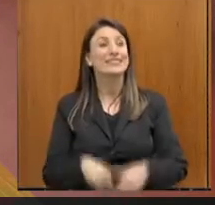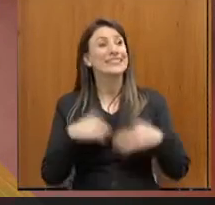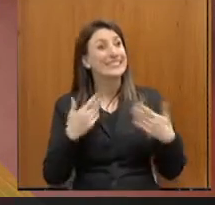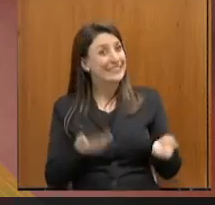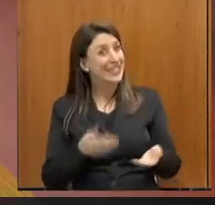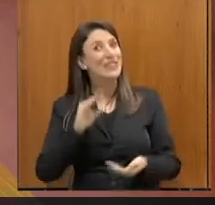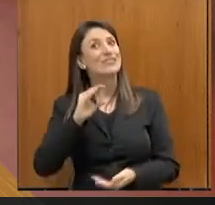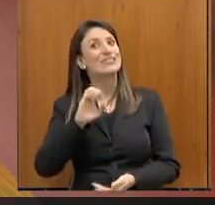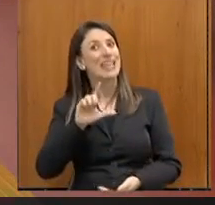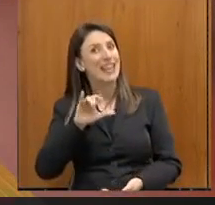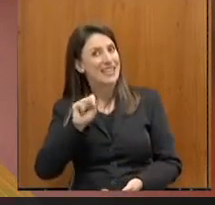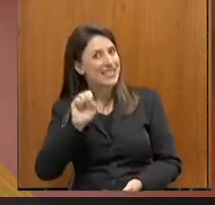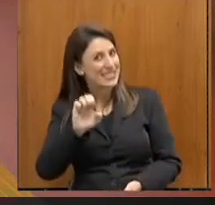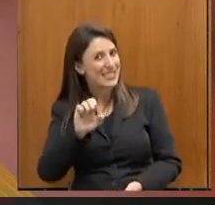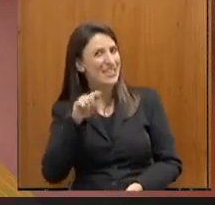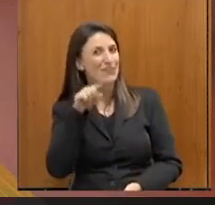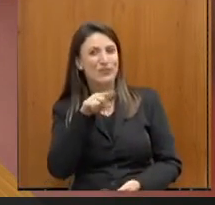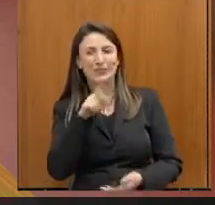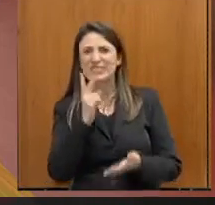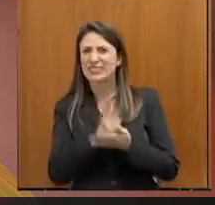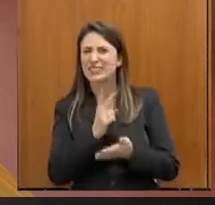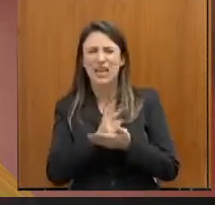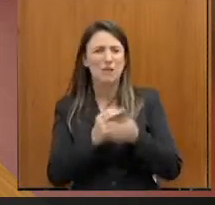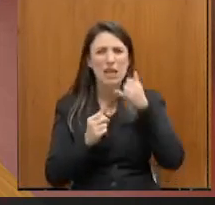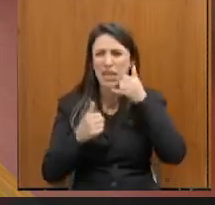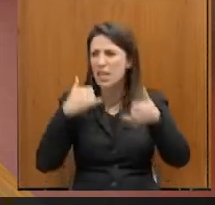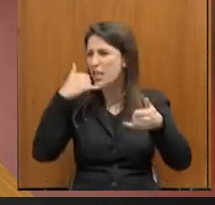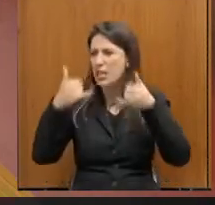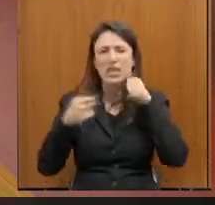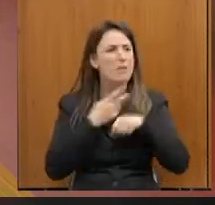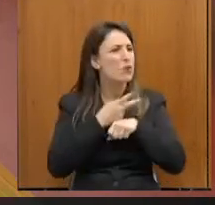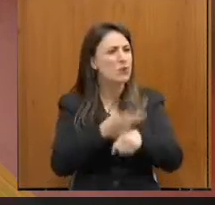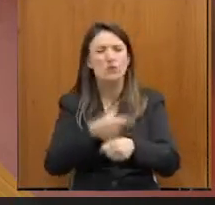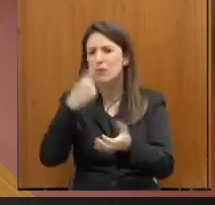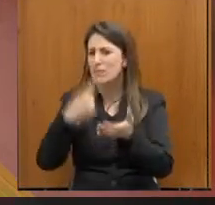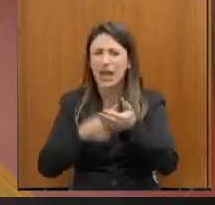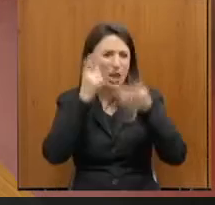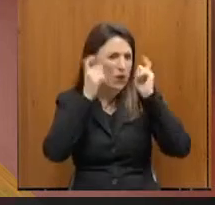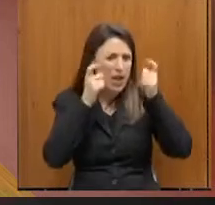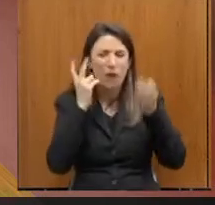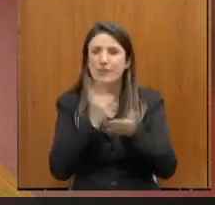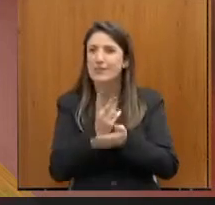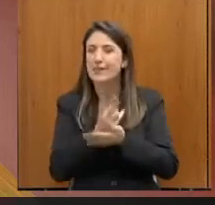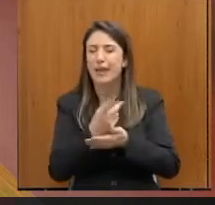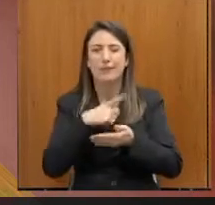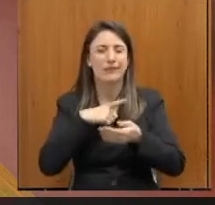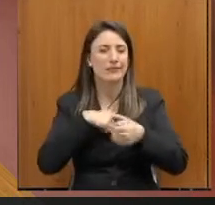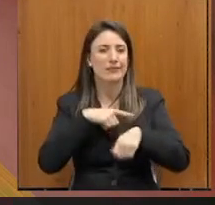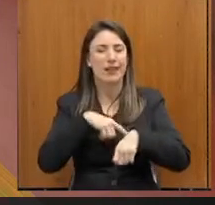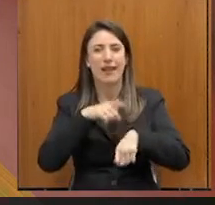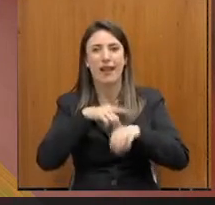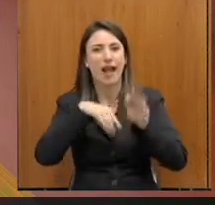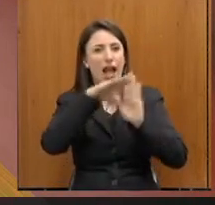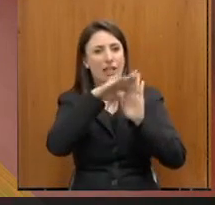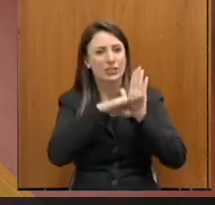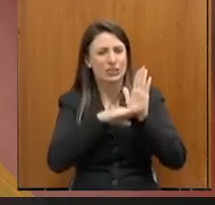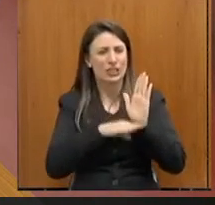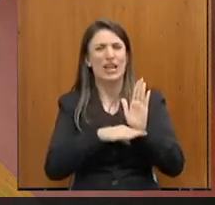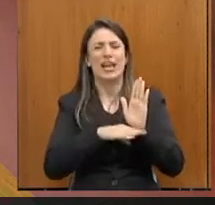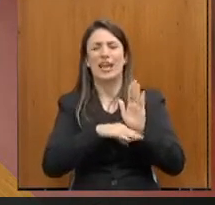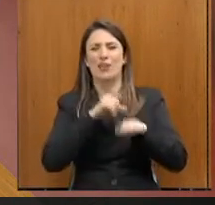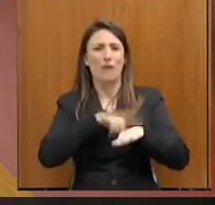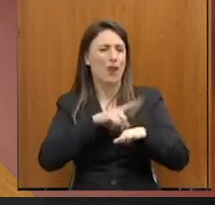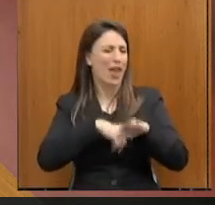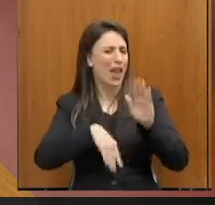dizer de você né você sempre liga procura Marcar reunião e sempre com uma agenda para o positiva Então é